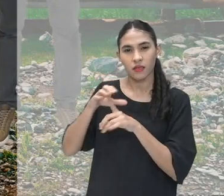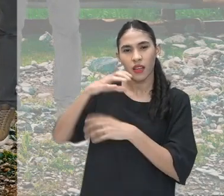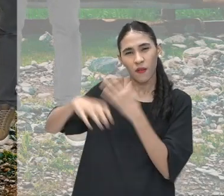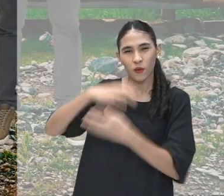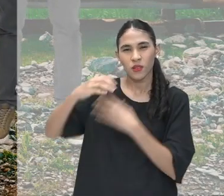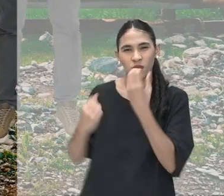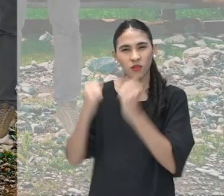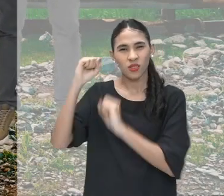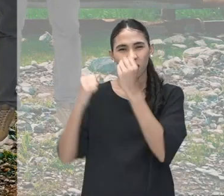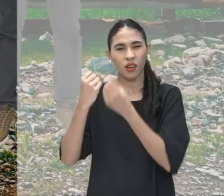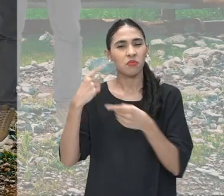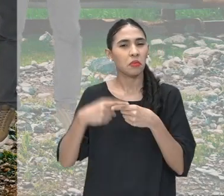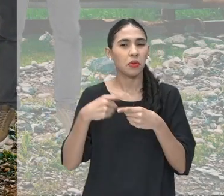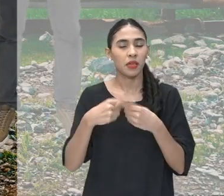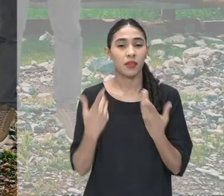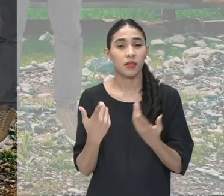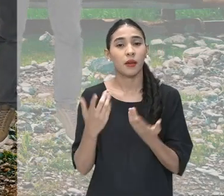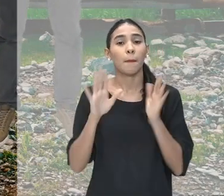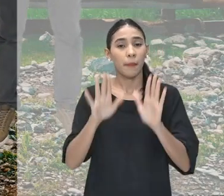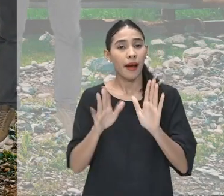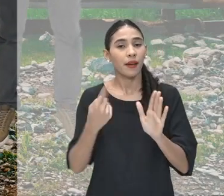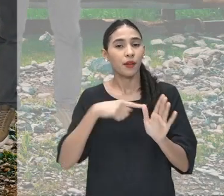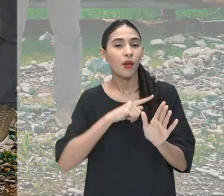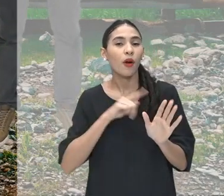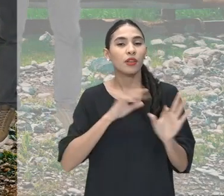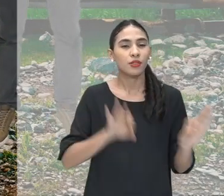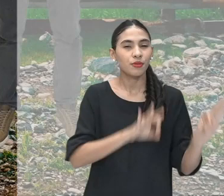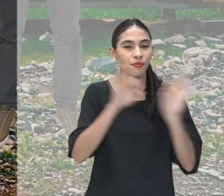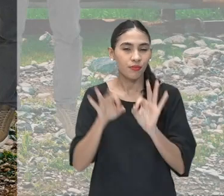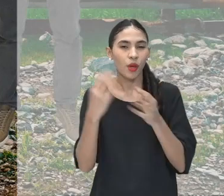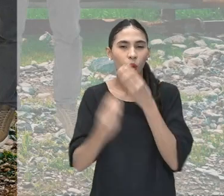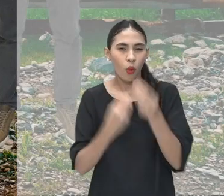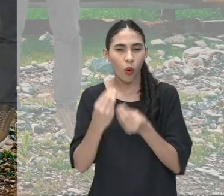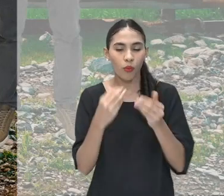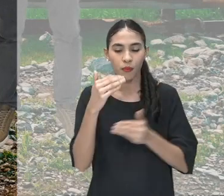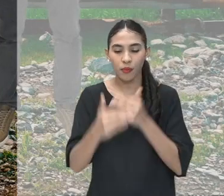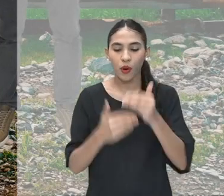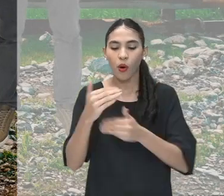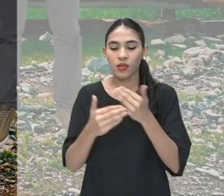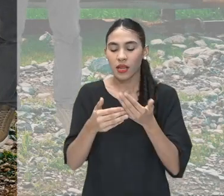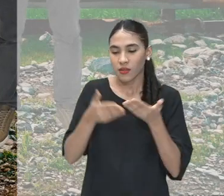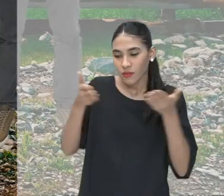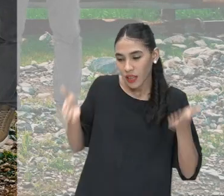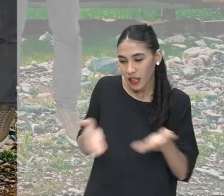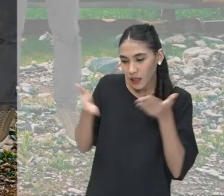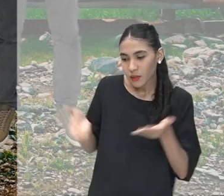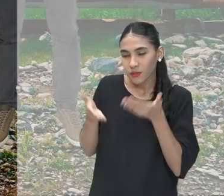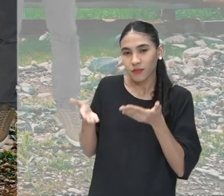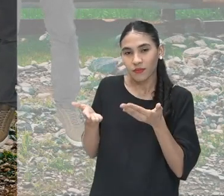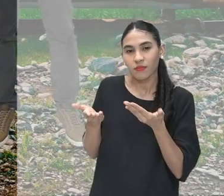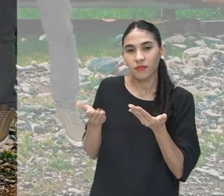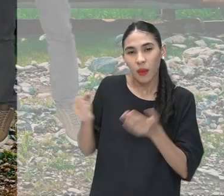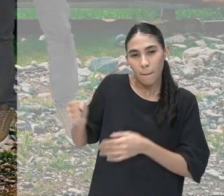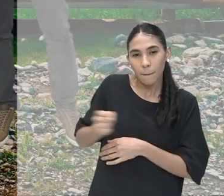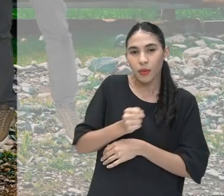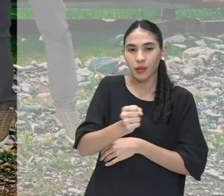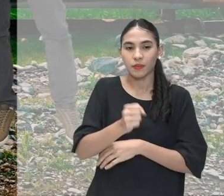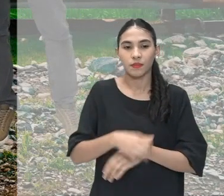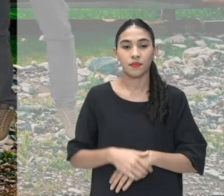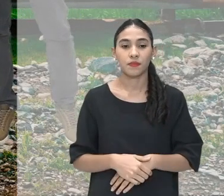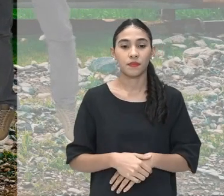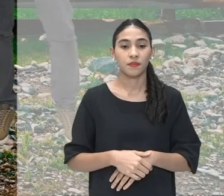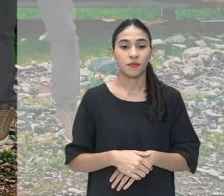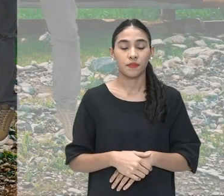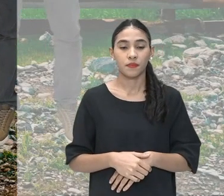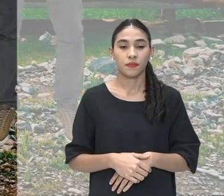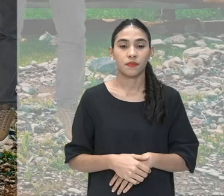deu esse processo da Revolução Agrícola impulsionar a Revolução Industrial. Vejam lá, vamos lá então?